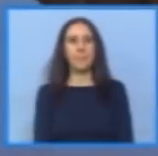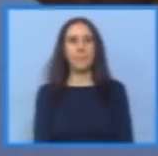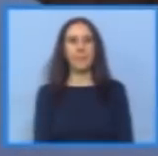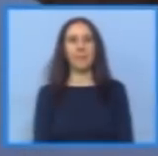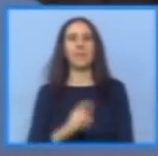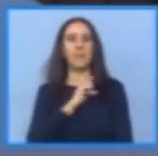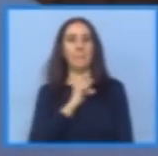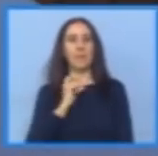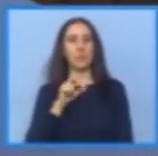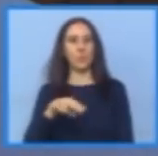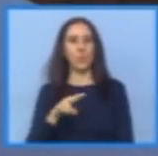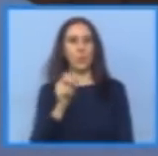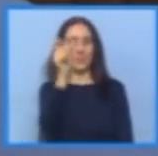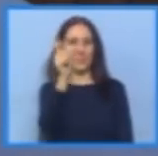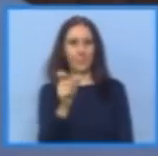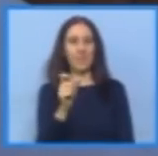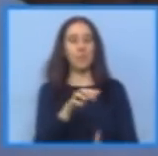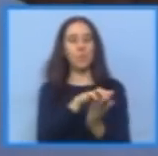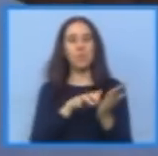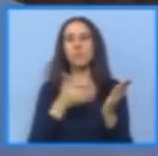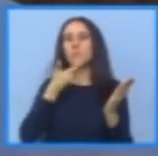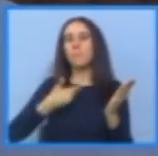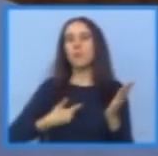Padre Nuno, que vigilância é pedida aqui no texto?